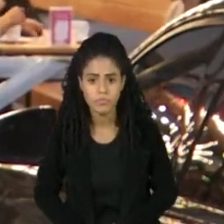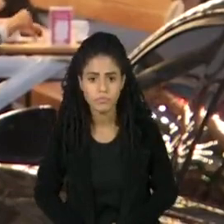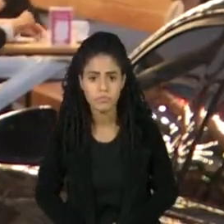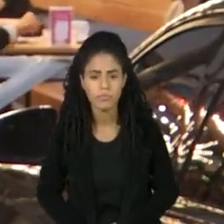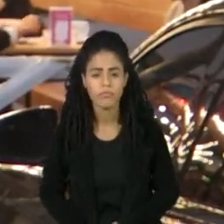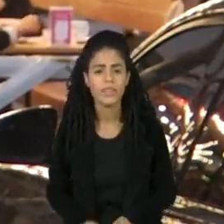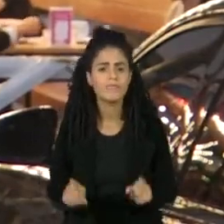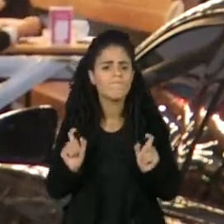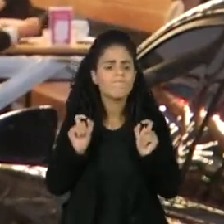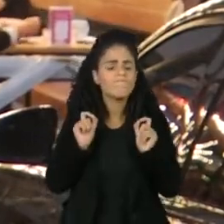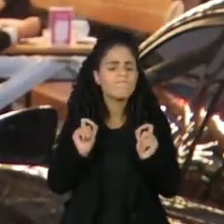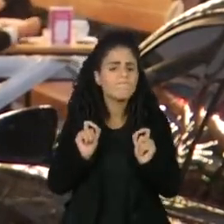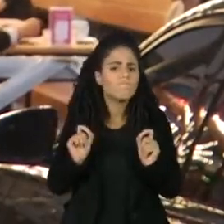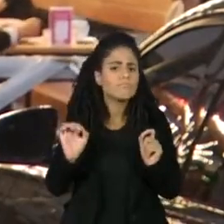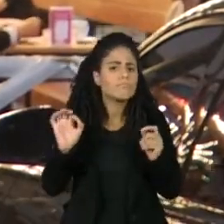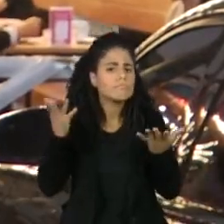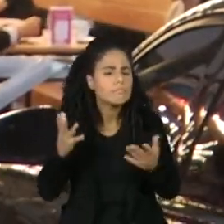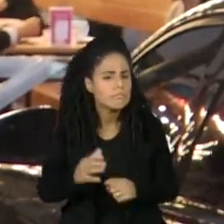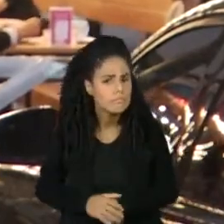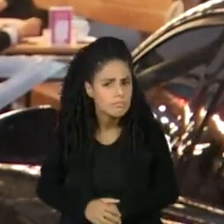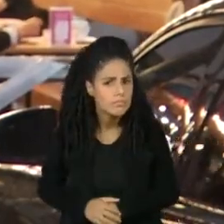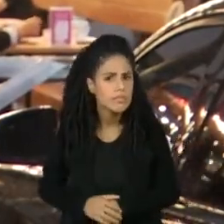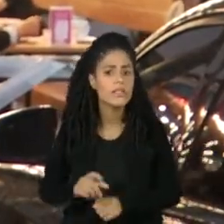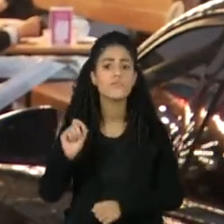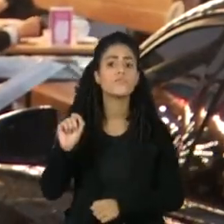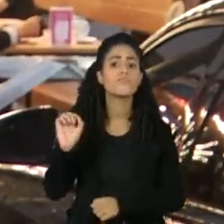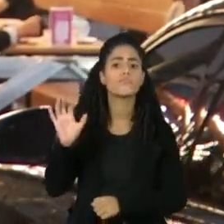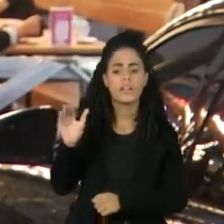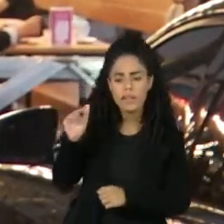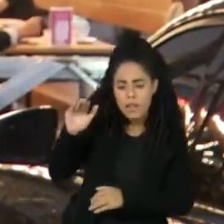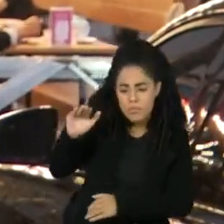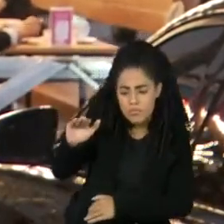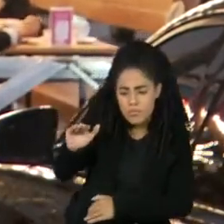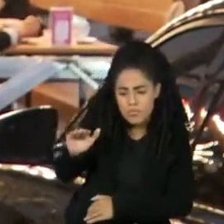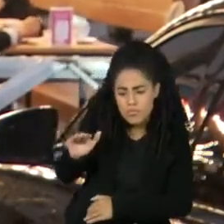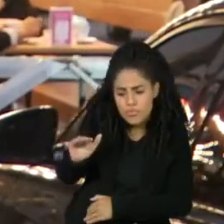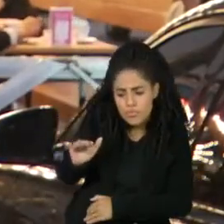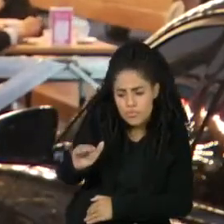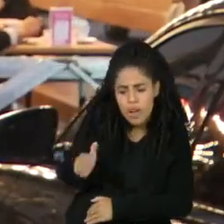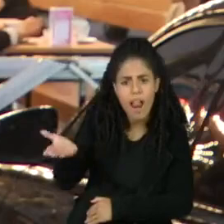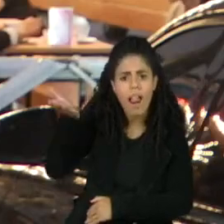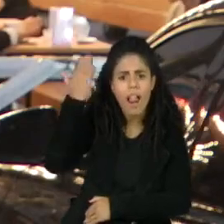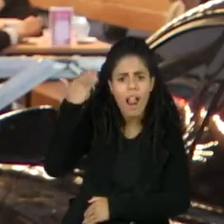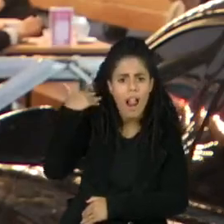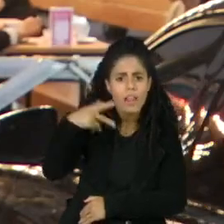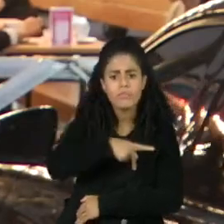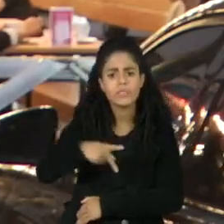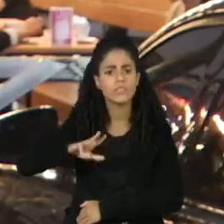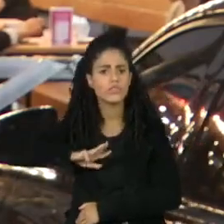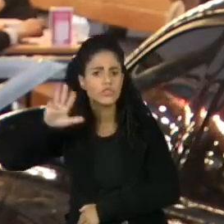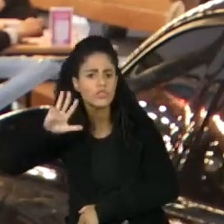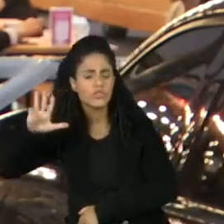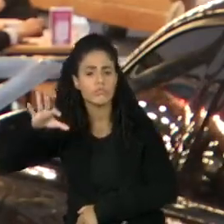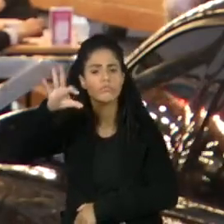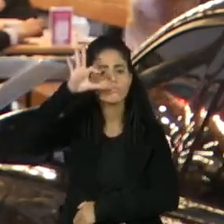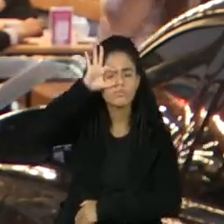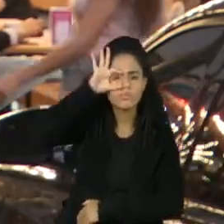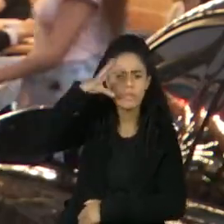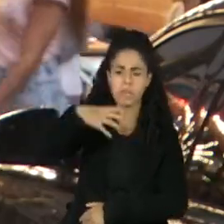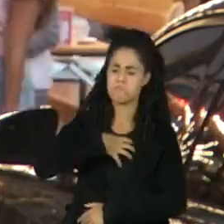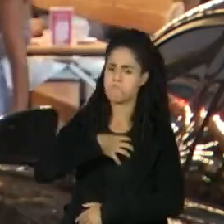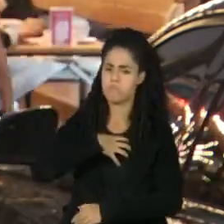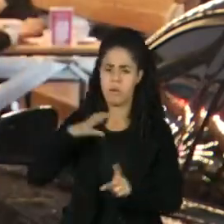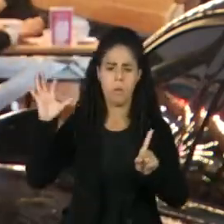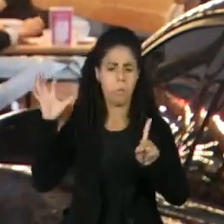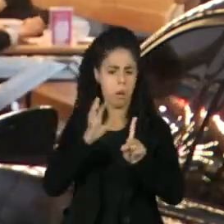que esses jovens eram crianças nos períodos dos governos Lula e Dilma. Por isso, eles não sentiram